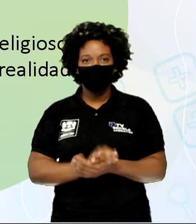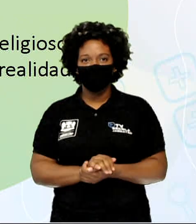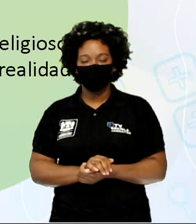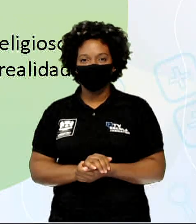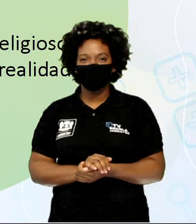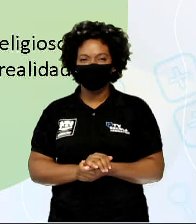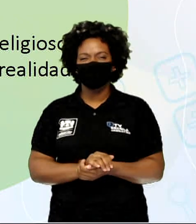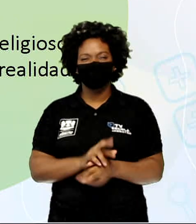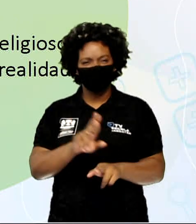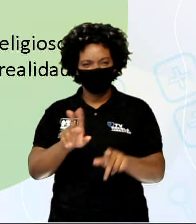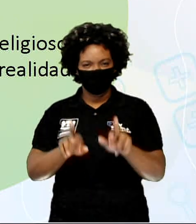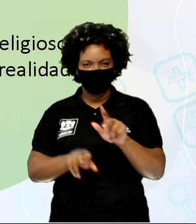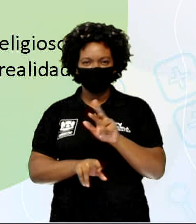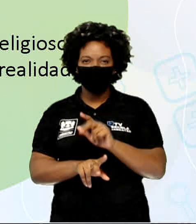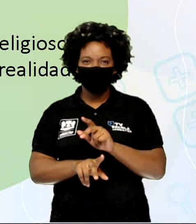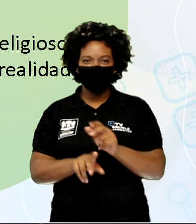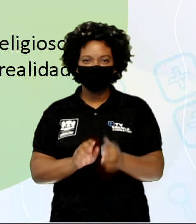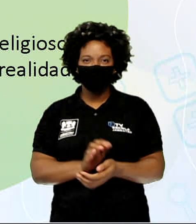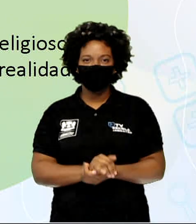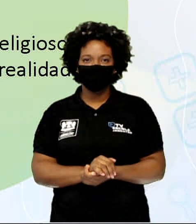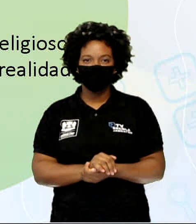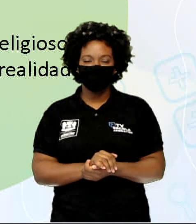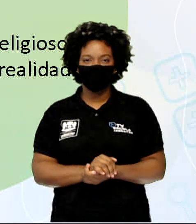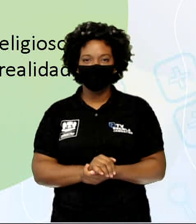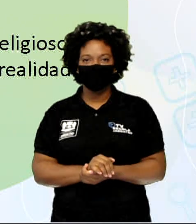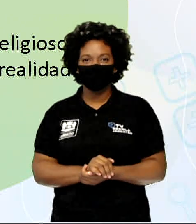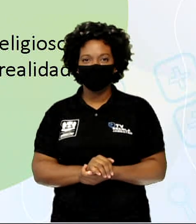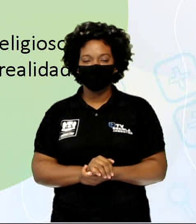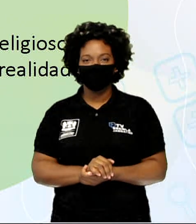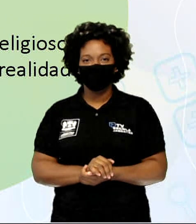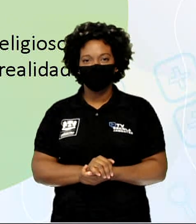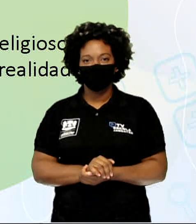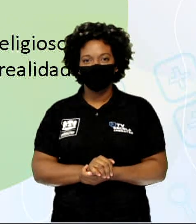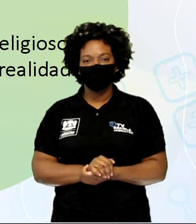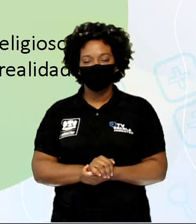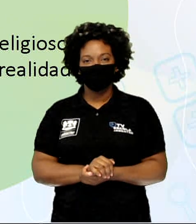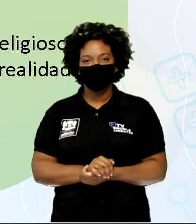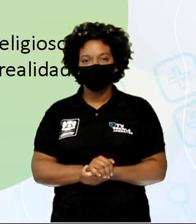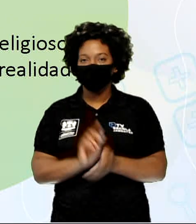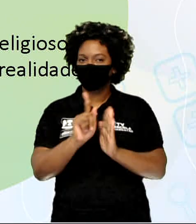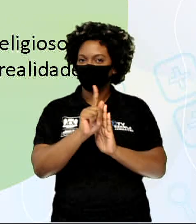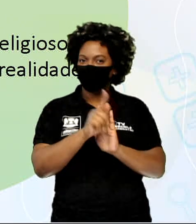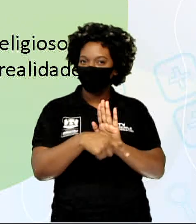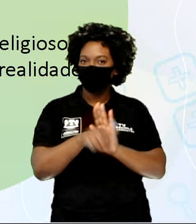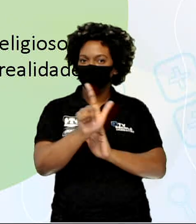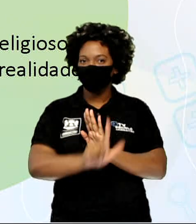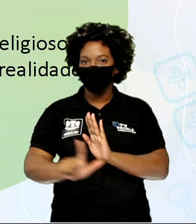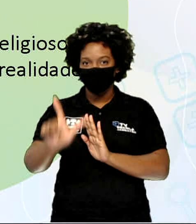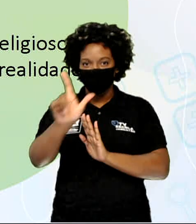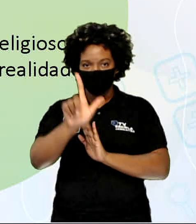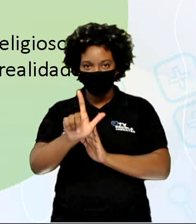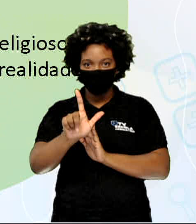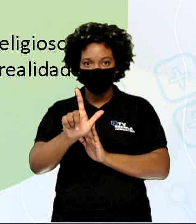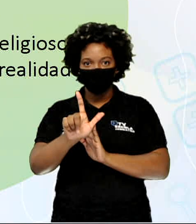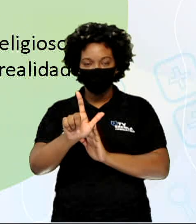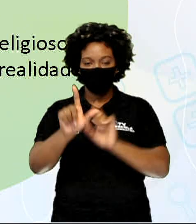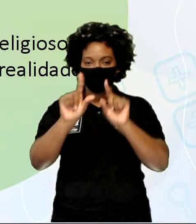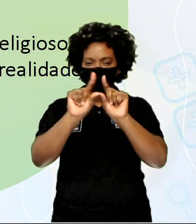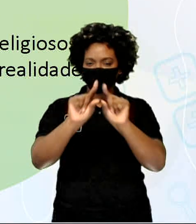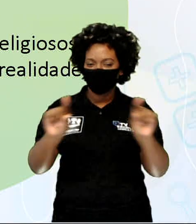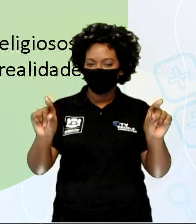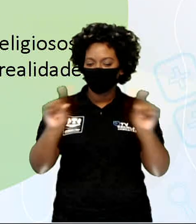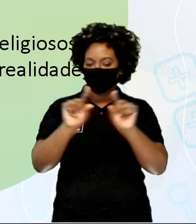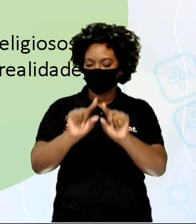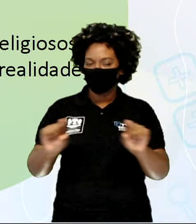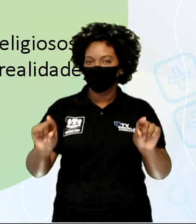convencionalidade da literatura tradicional, ela difere bastante. É um gênero literário em versos, daqui a pouco eu vou explicar a história